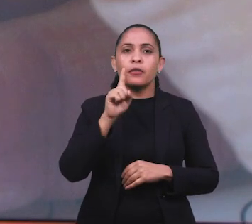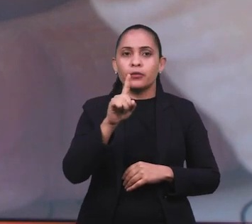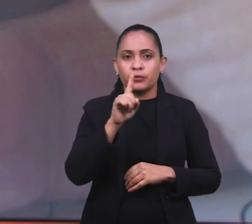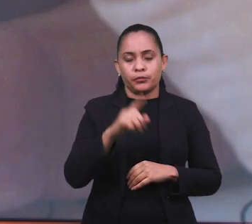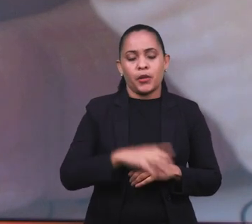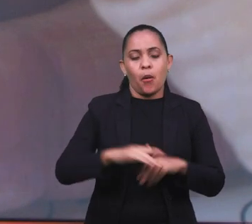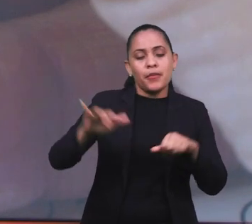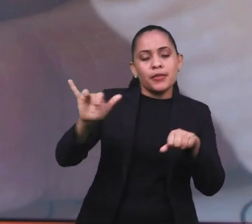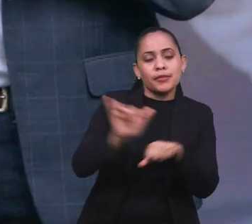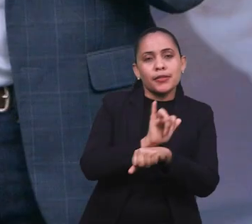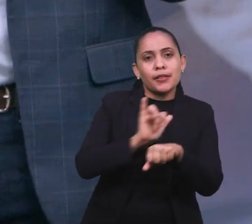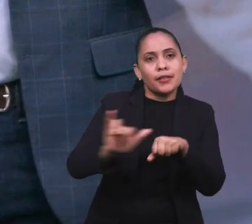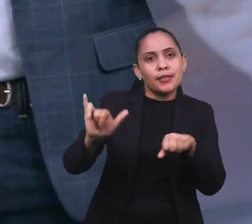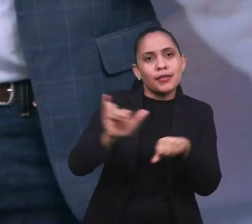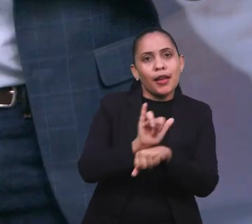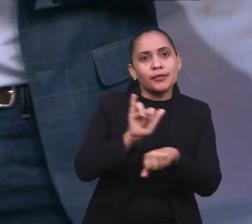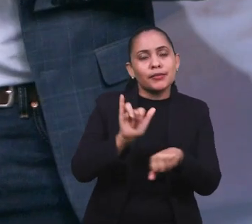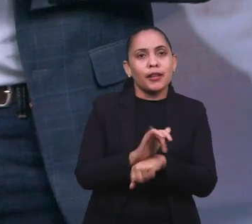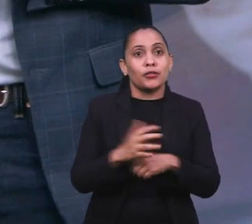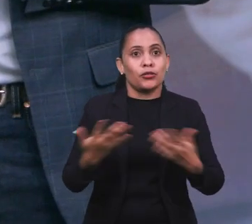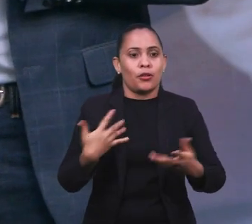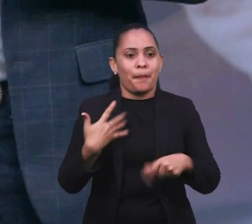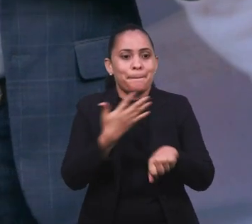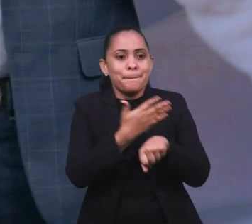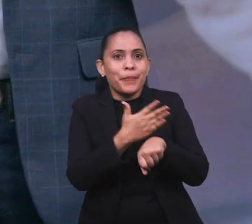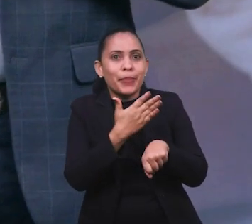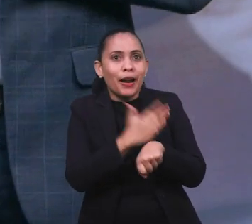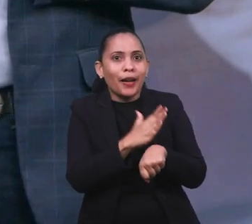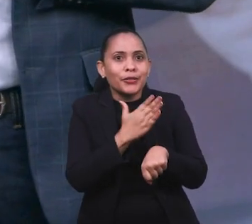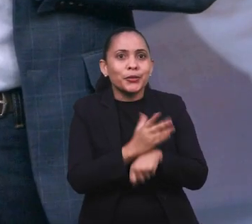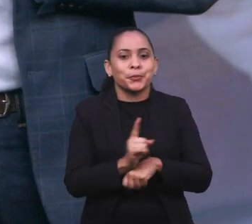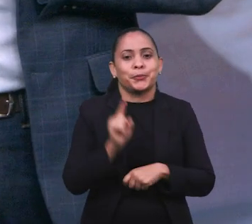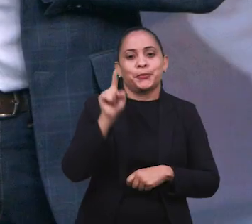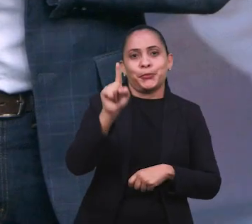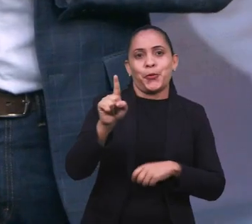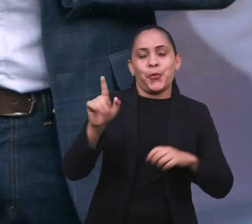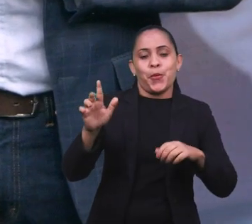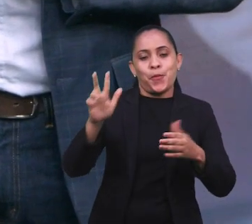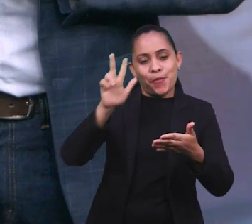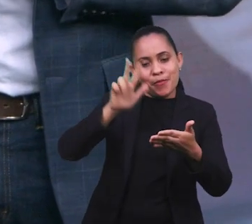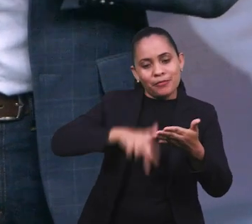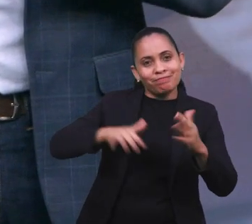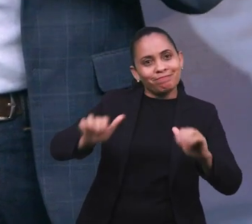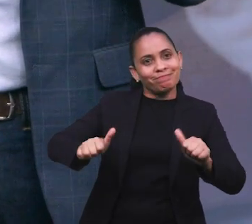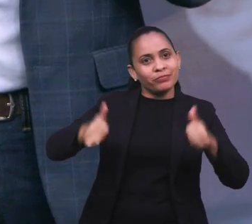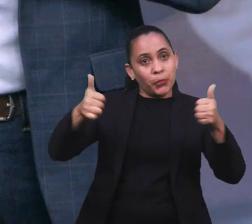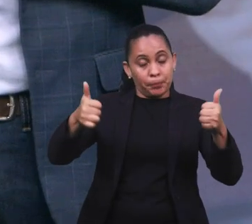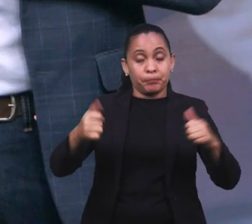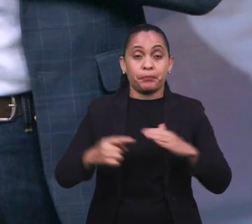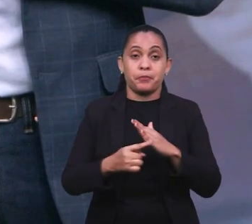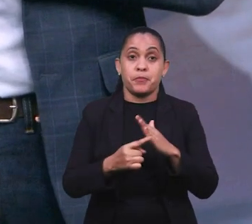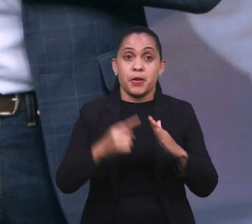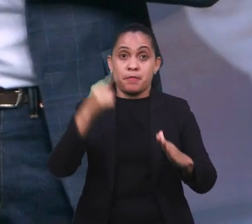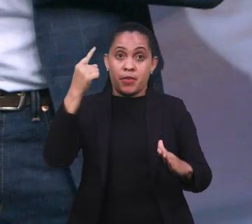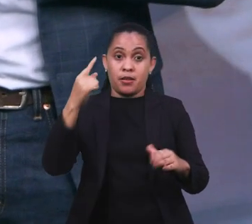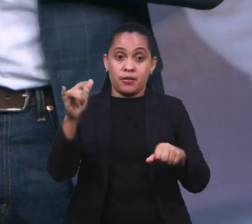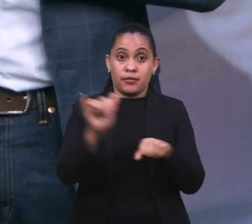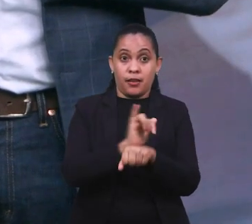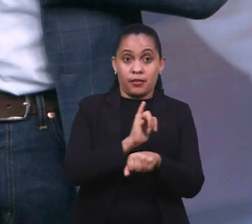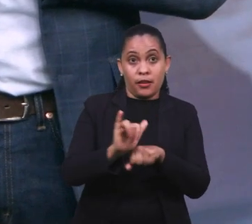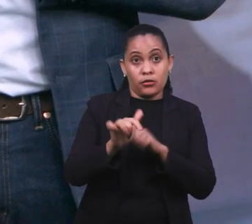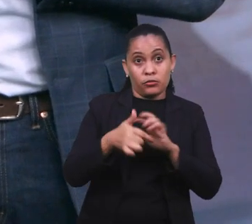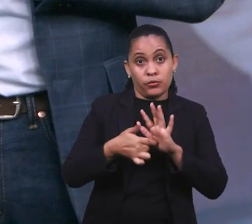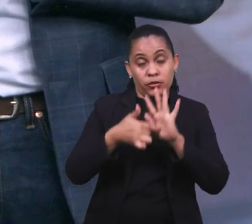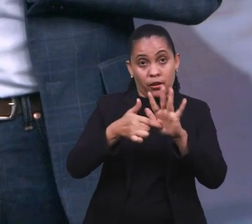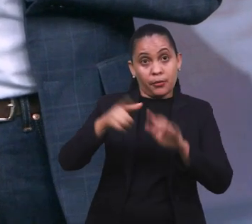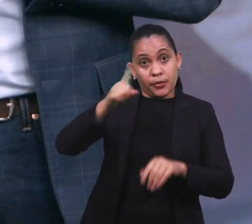vocês algumas estratégias de aplicação prática para que você se torne um melhor leitor. A primeira estratégia que eu quero